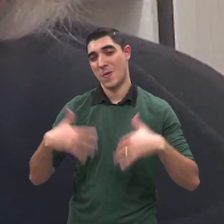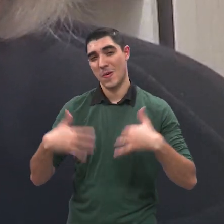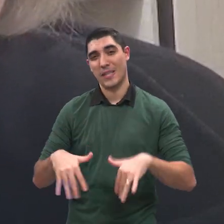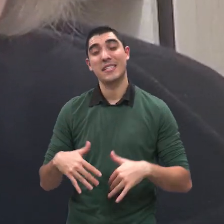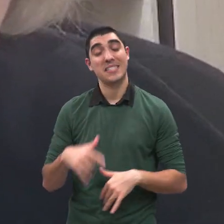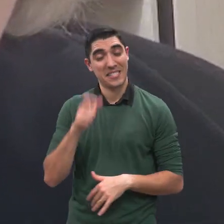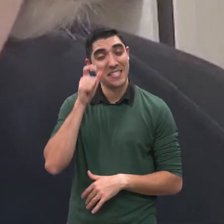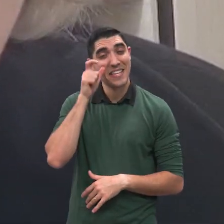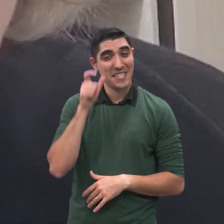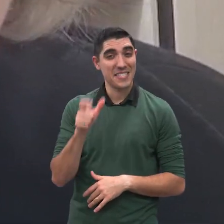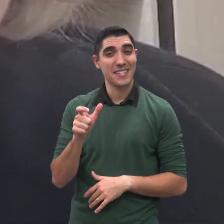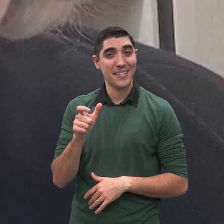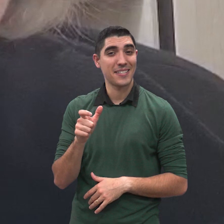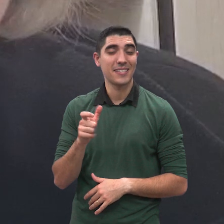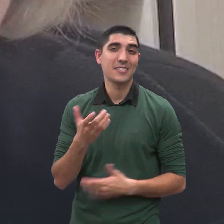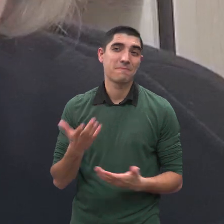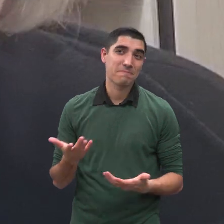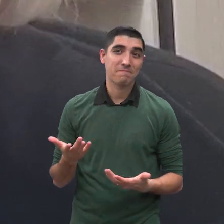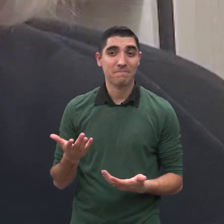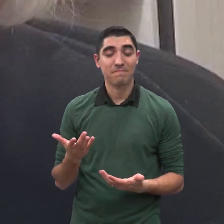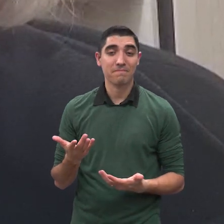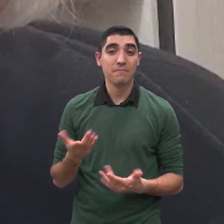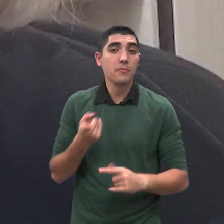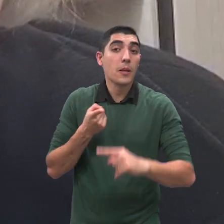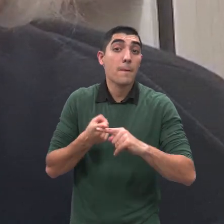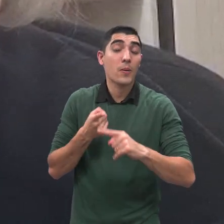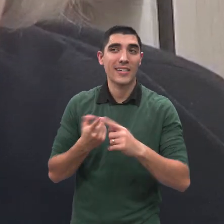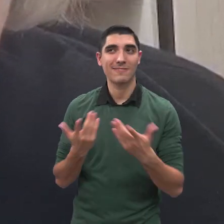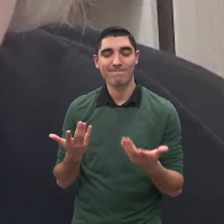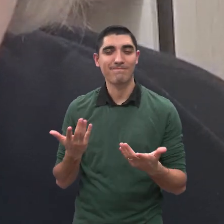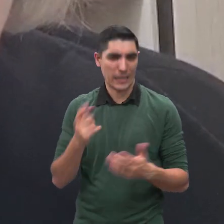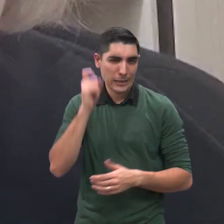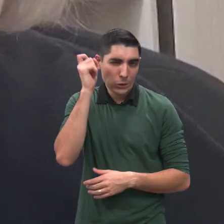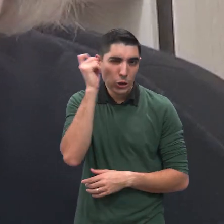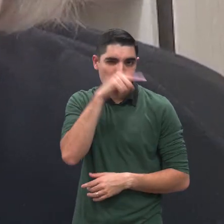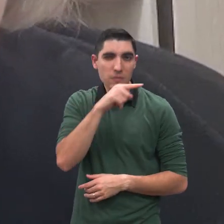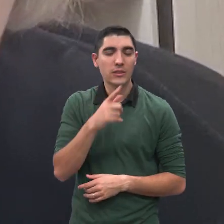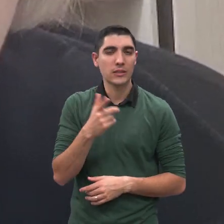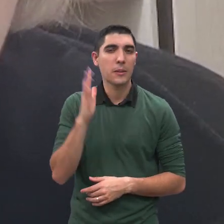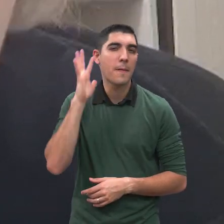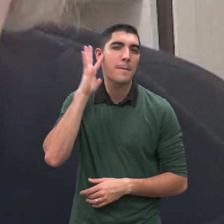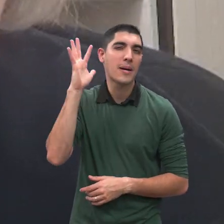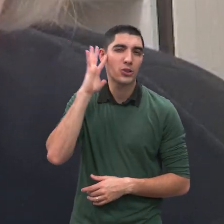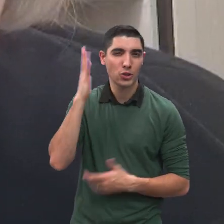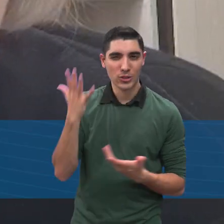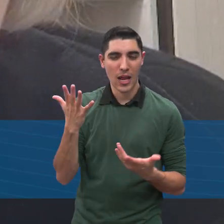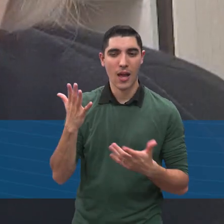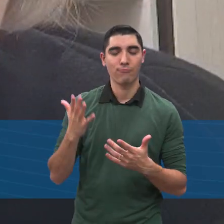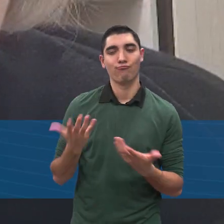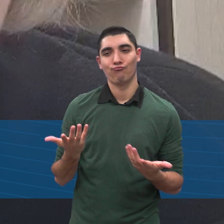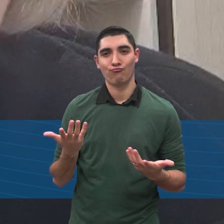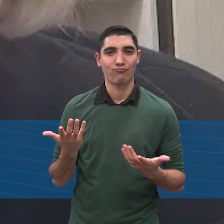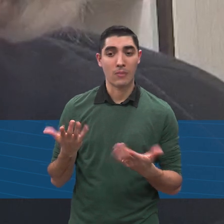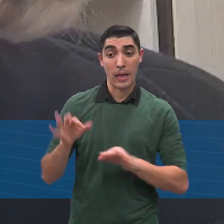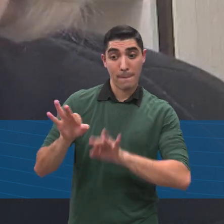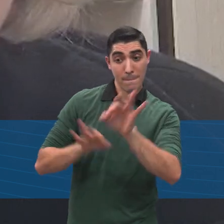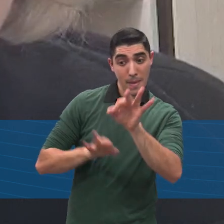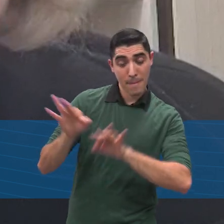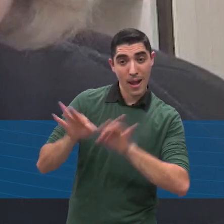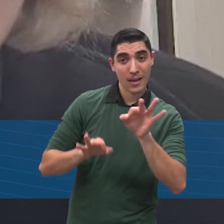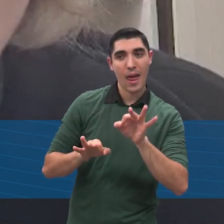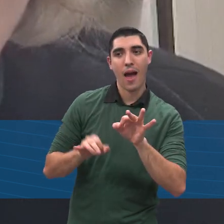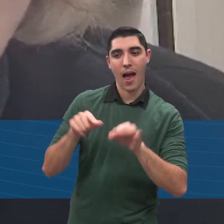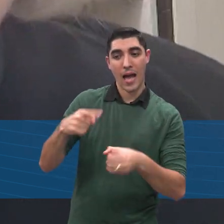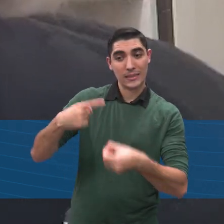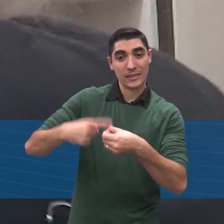bastante interessante porque, assim, é muito difícil a gente pensar nas cidades daqui